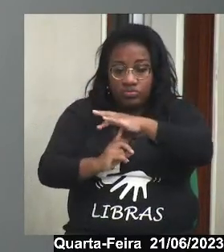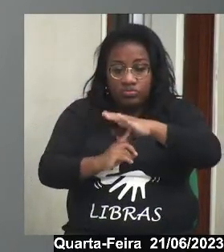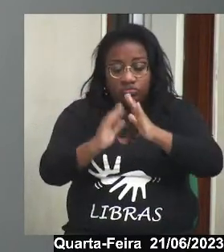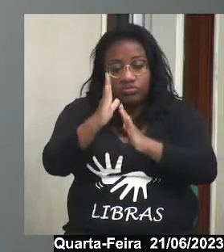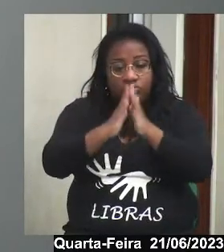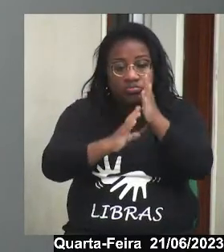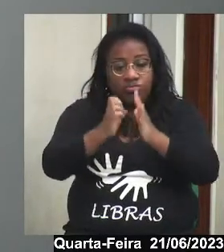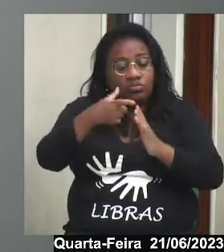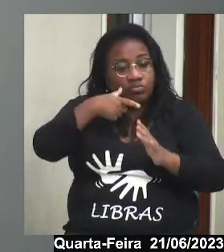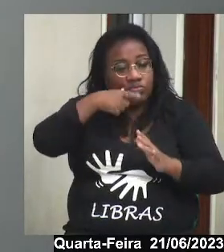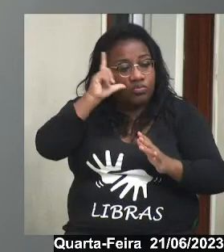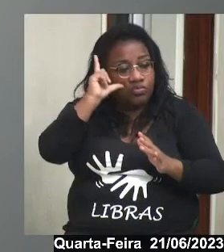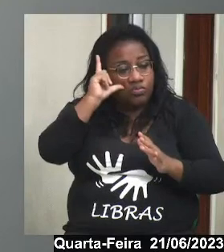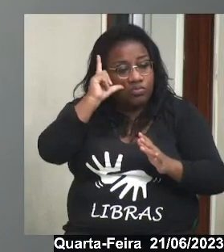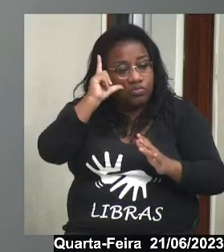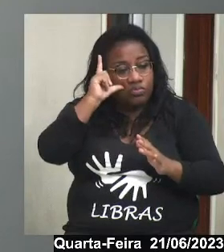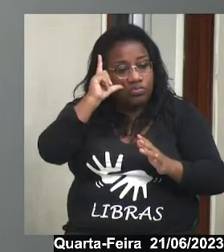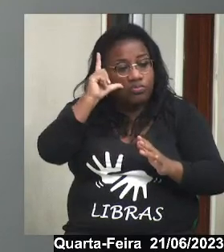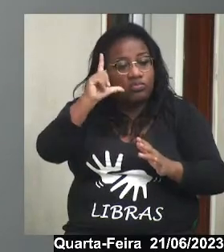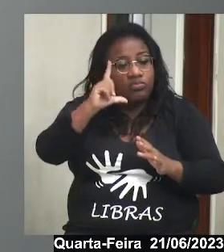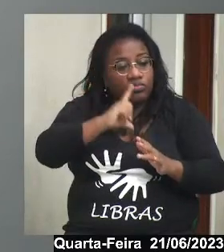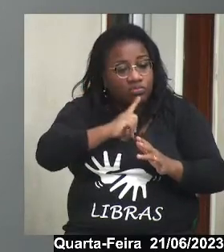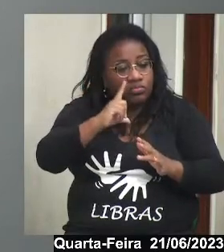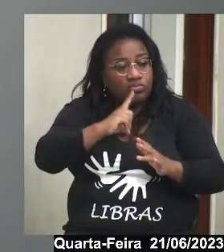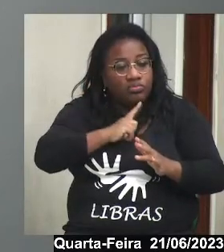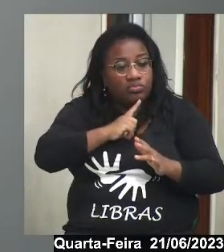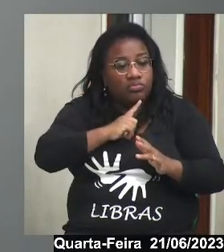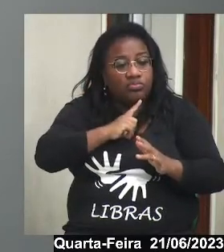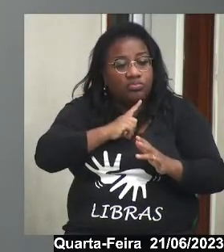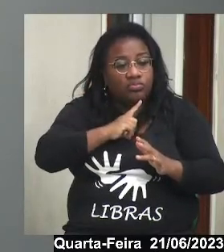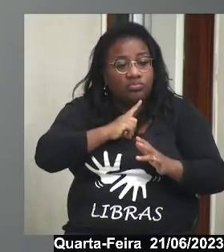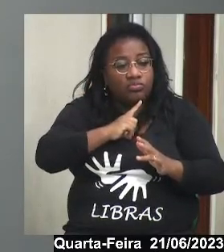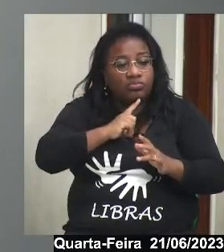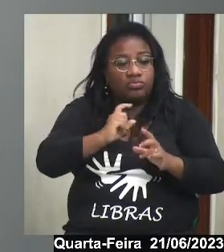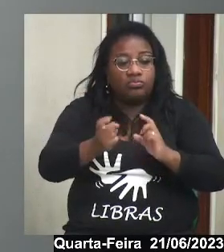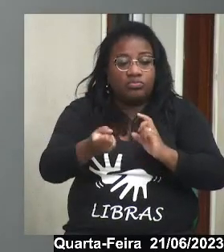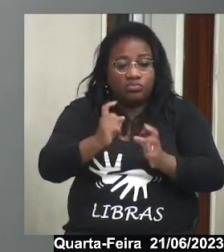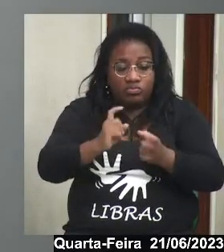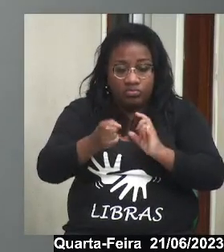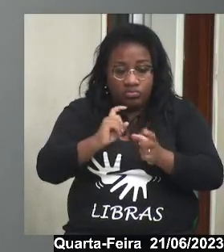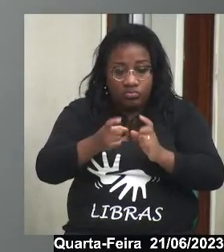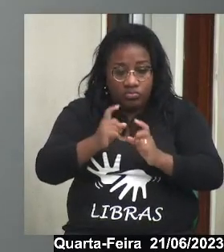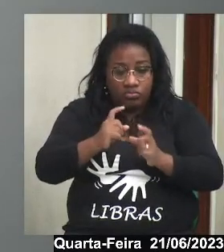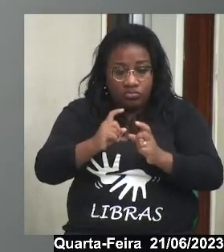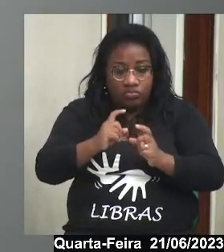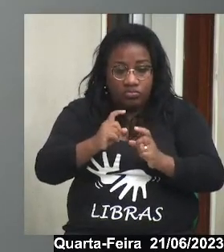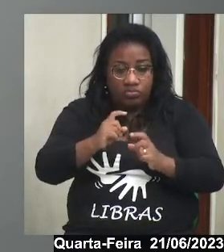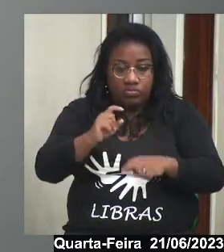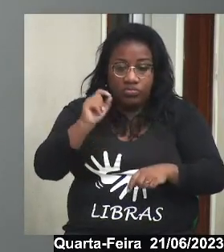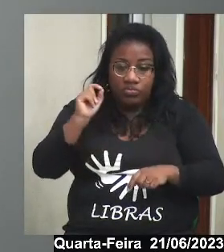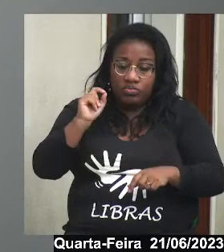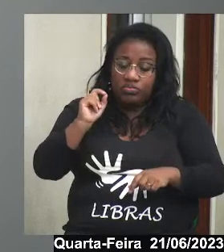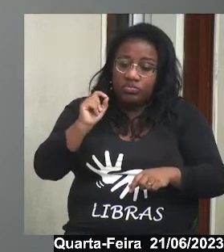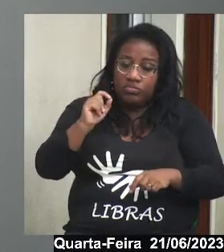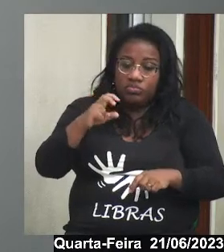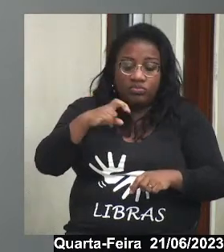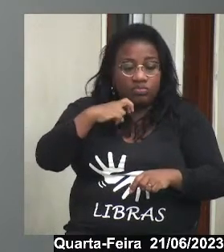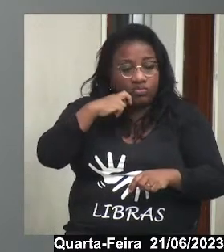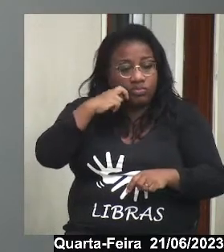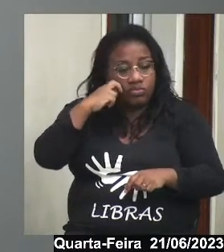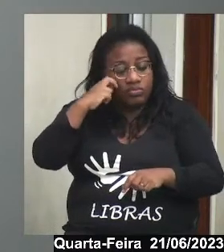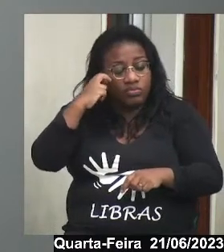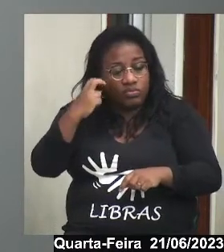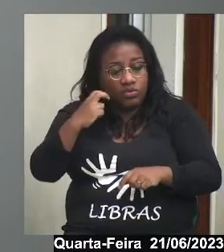E ontem, caro presidente, houve sim uma reunião, mas eu preciso dizer a priori que é vergonhoso, presidente,